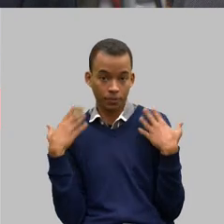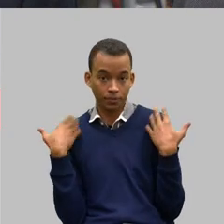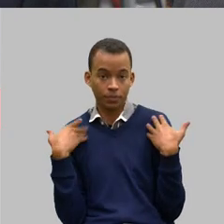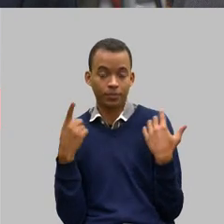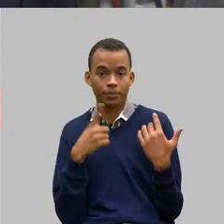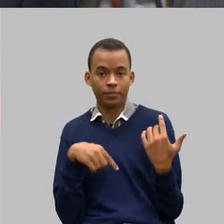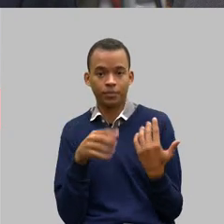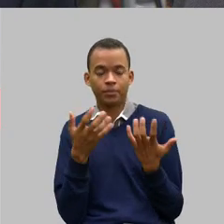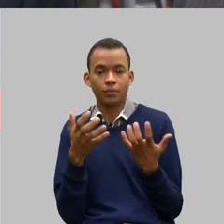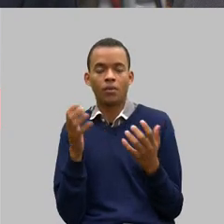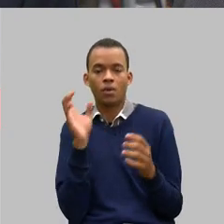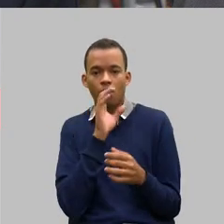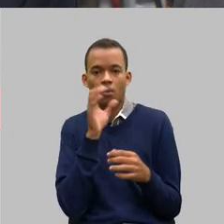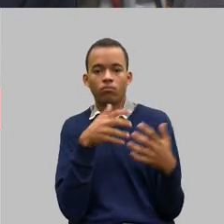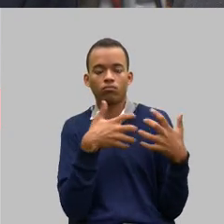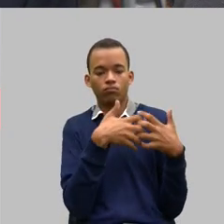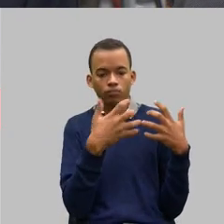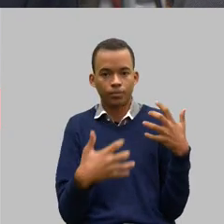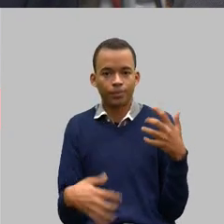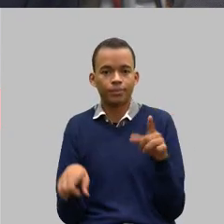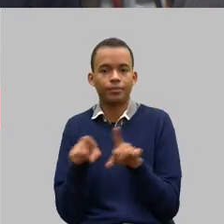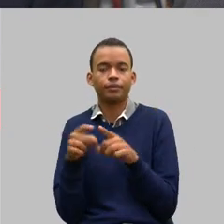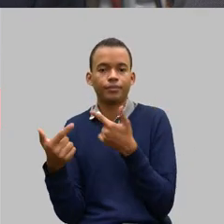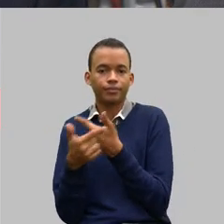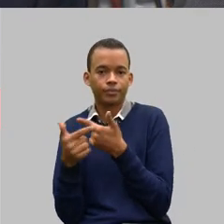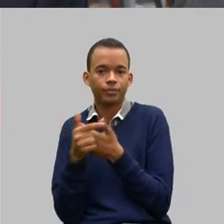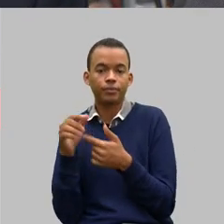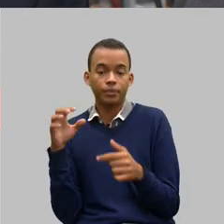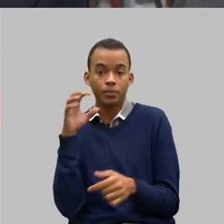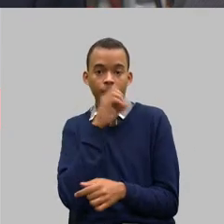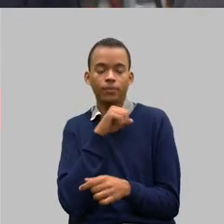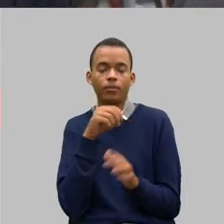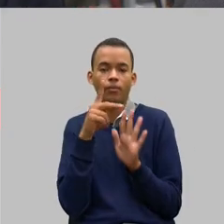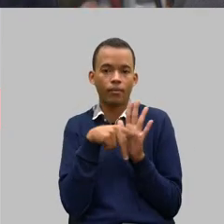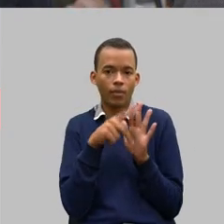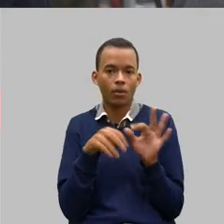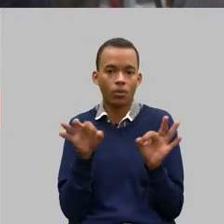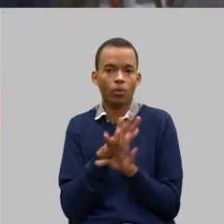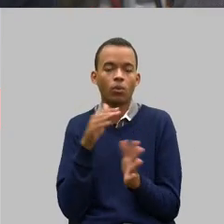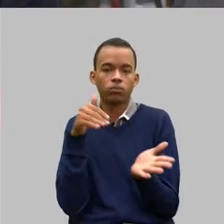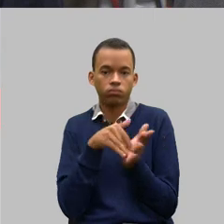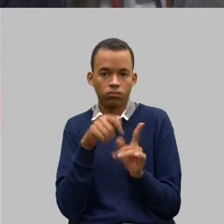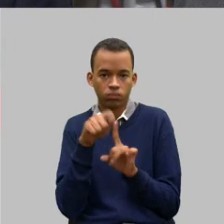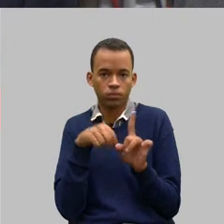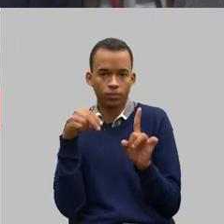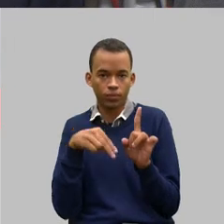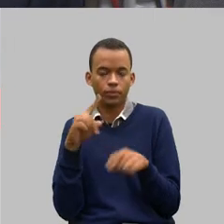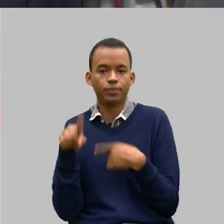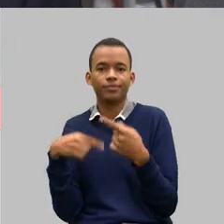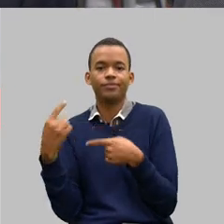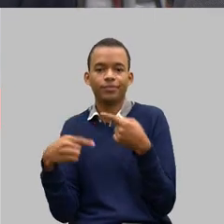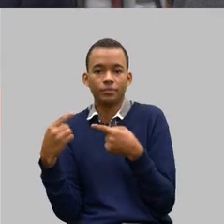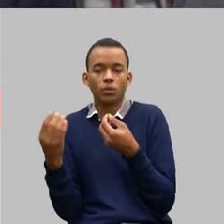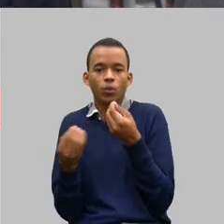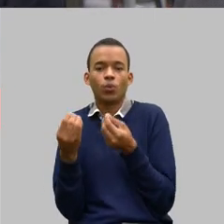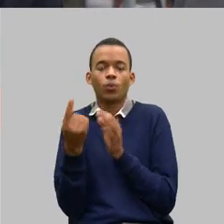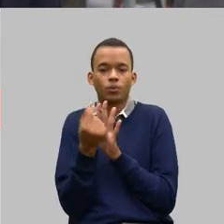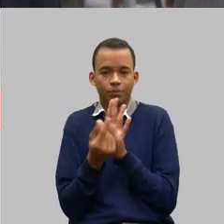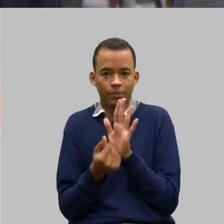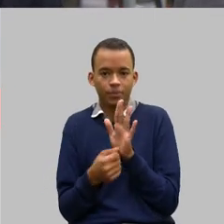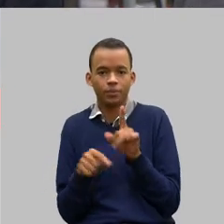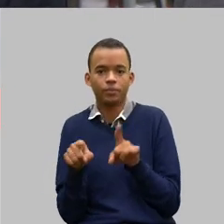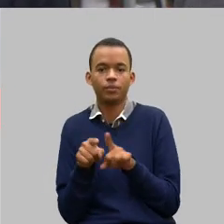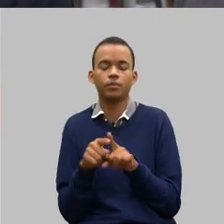de Ouro Branco Ouro Preto eh ainda em novembro pra gente poder discutir o orçamento e o financiamento da obra seja com parceria como o